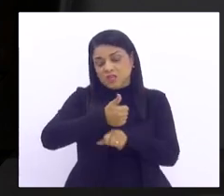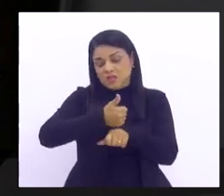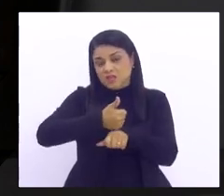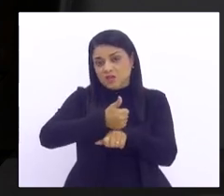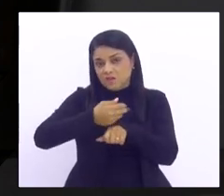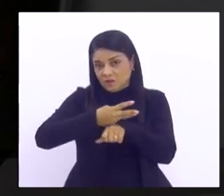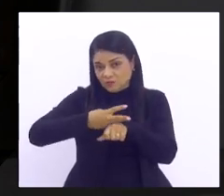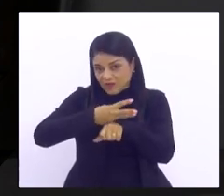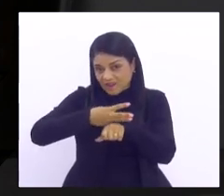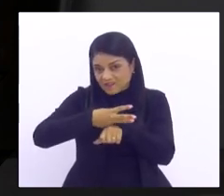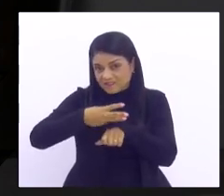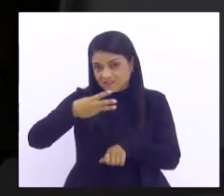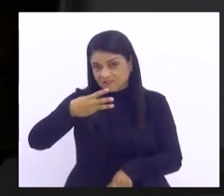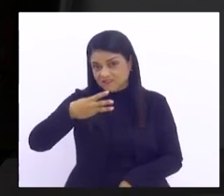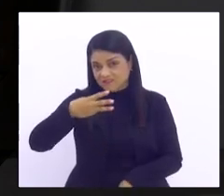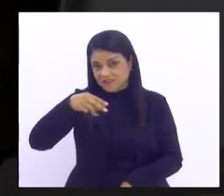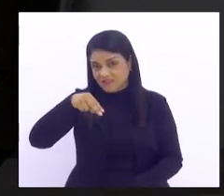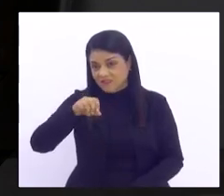exemplo?